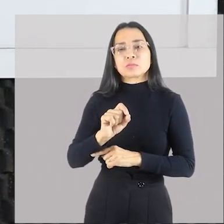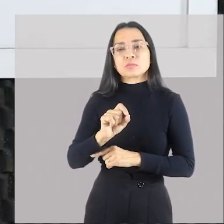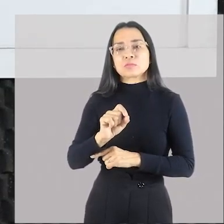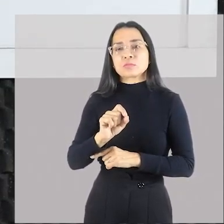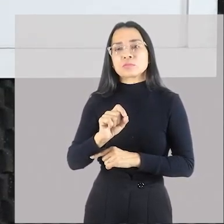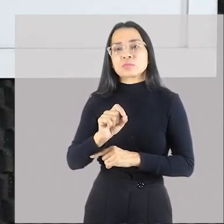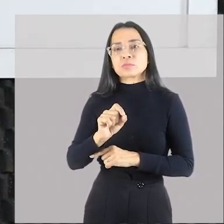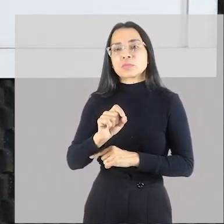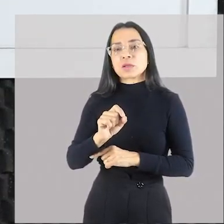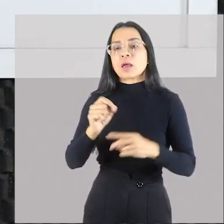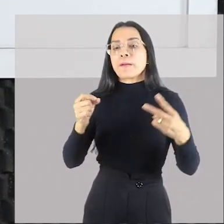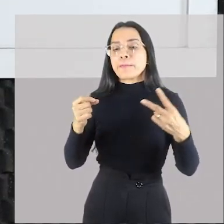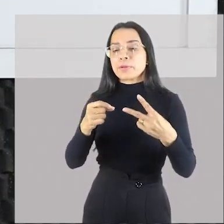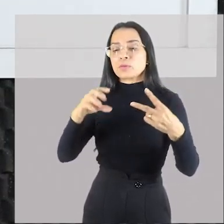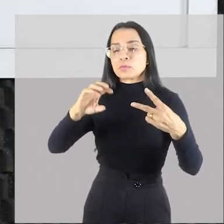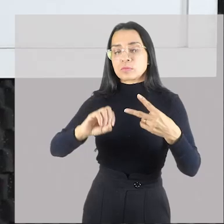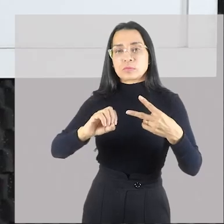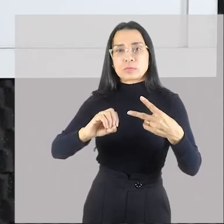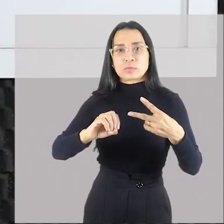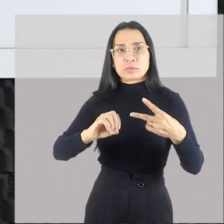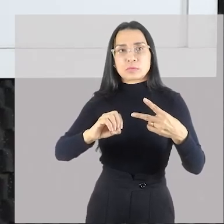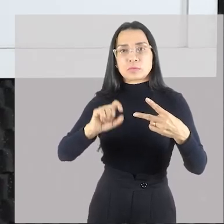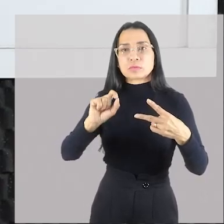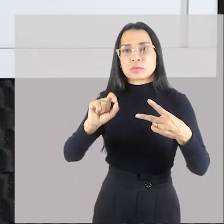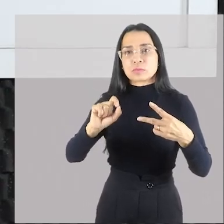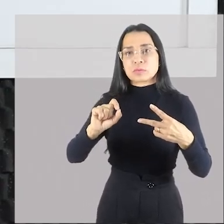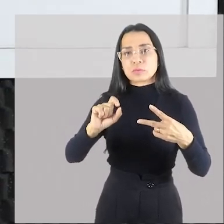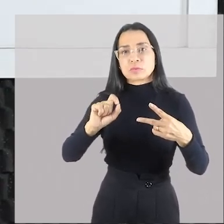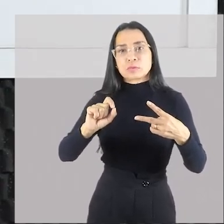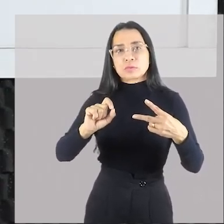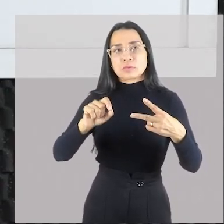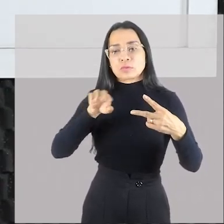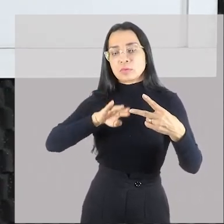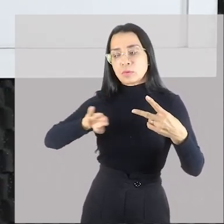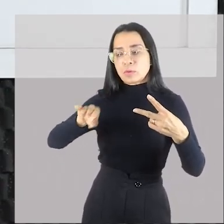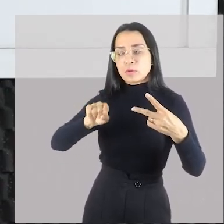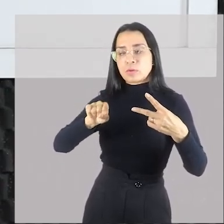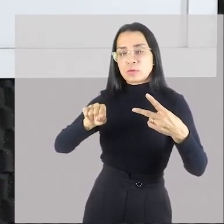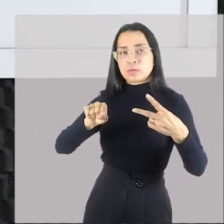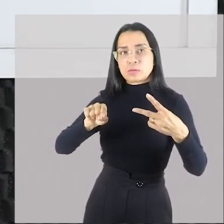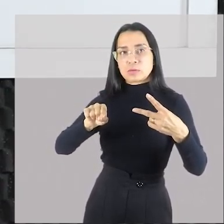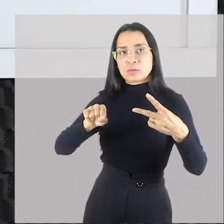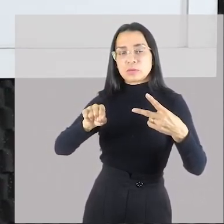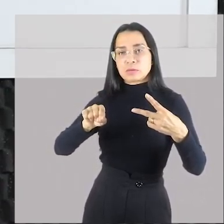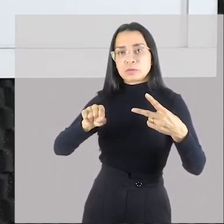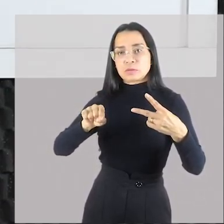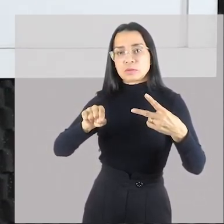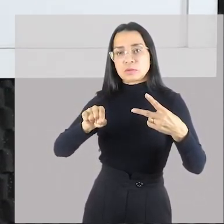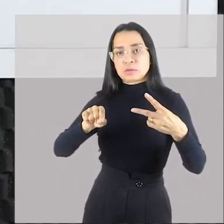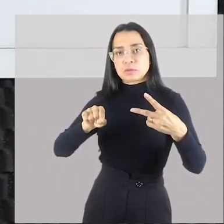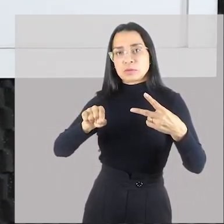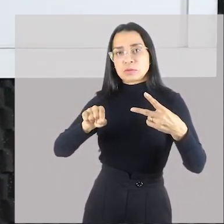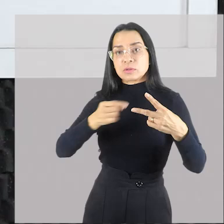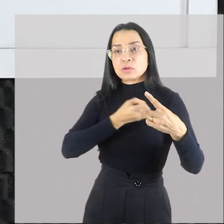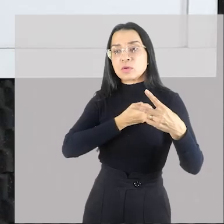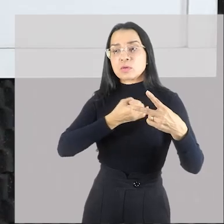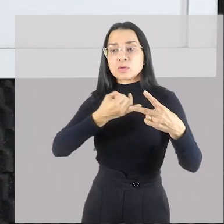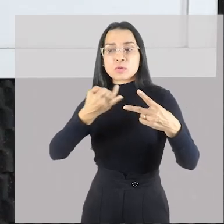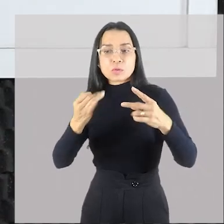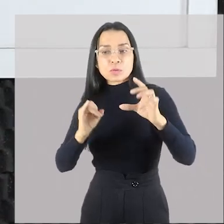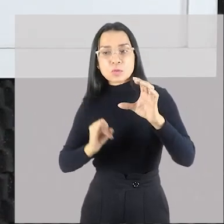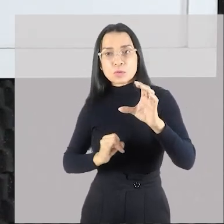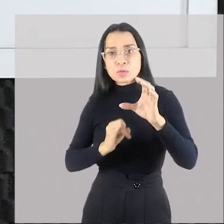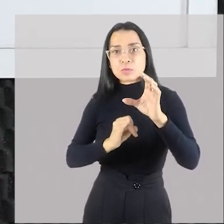menor do que zero. Então, aqui, à direita do zero da função, são valores com